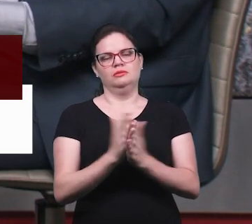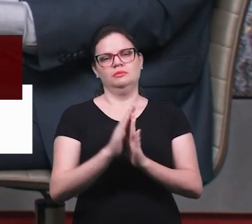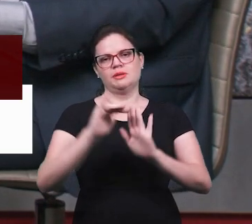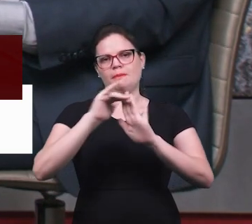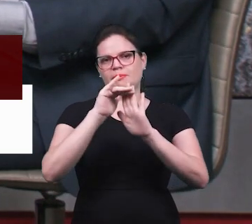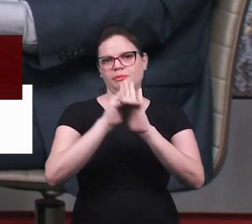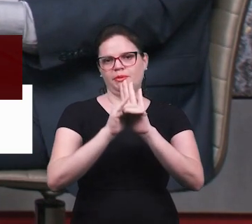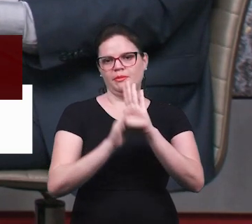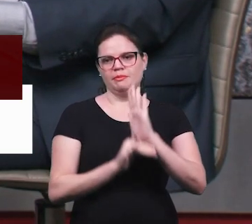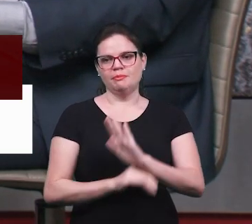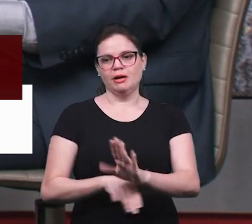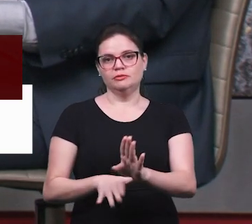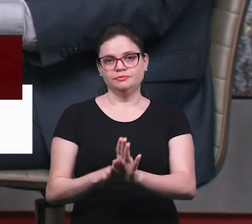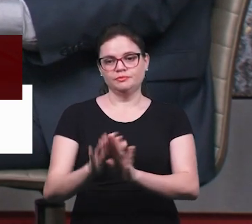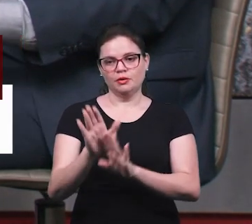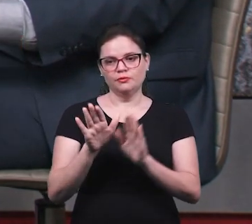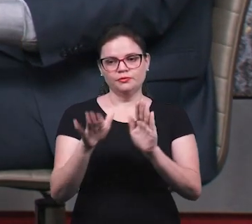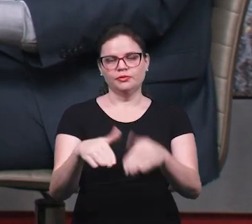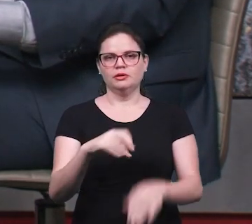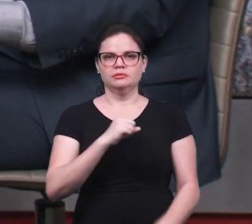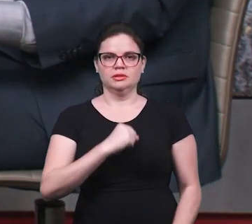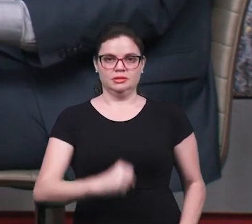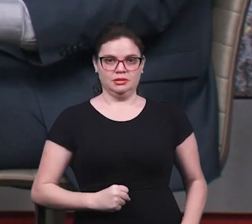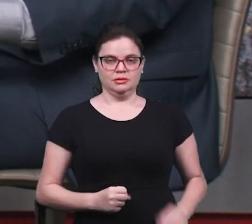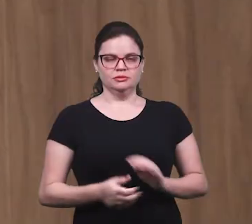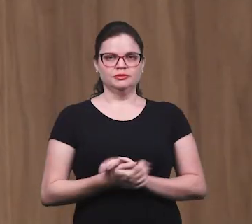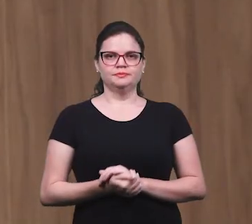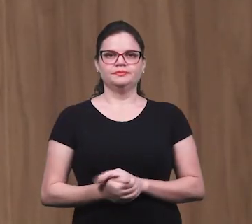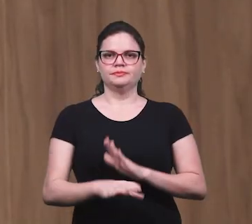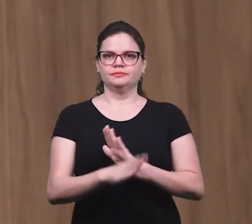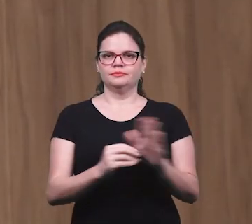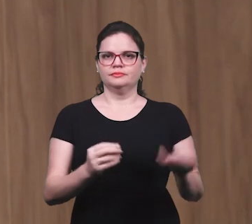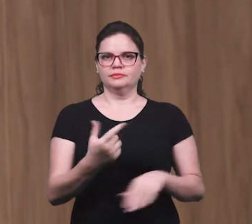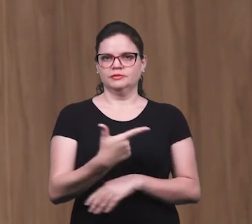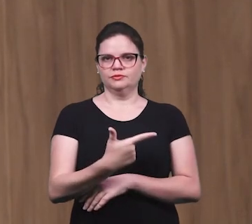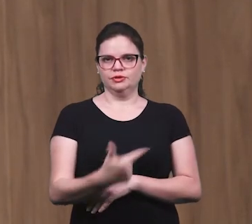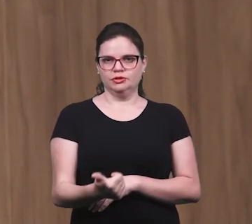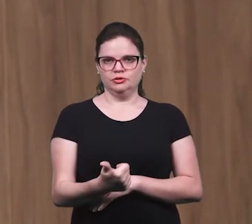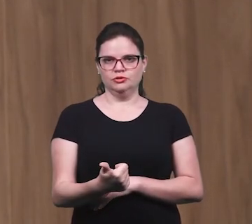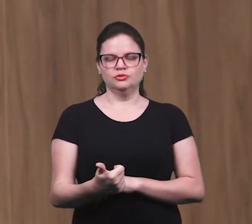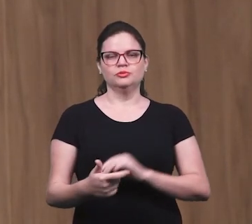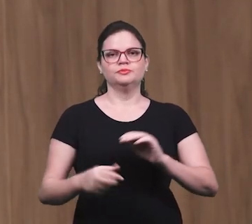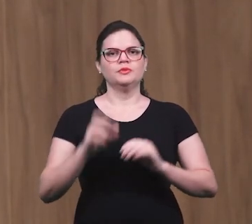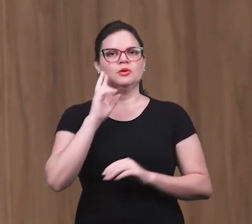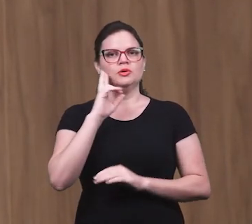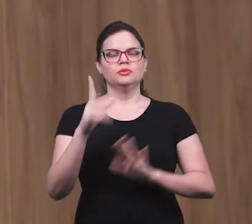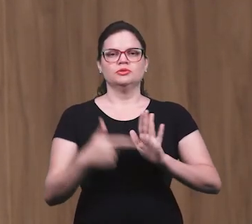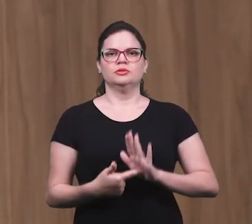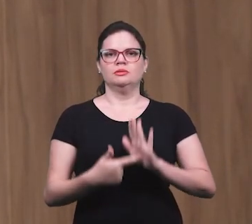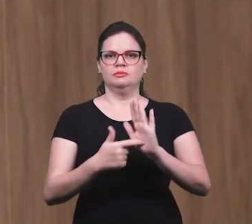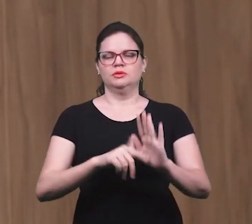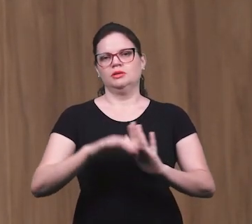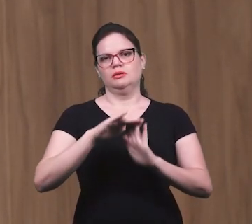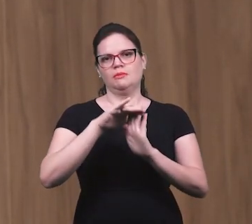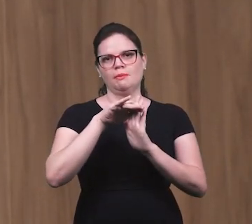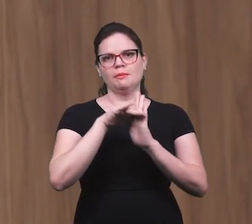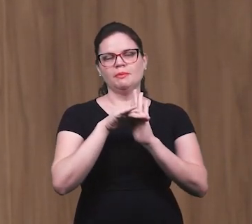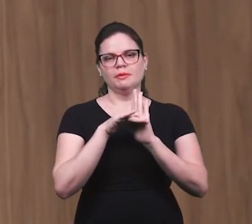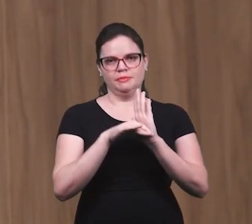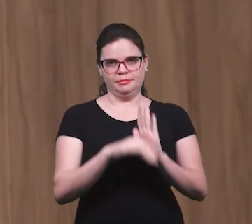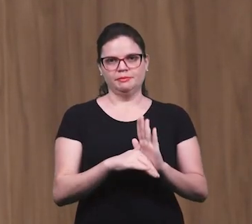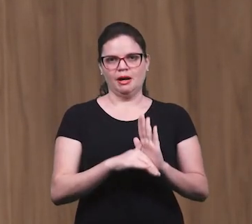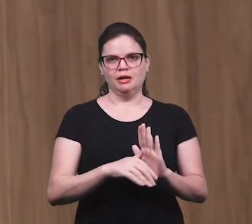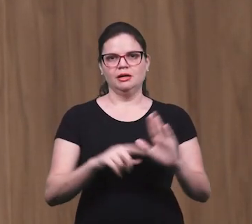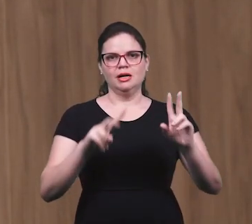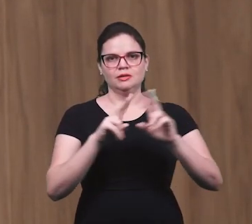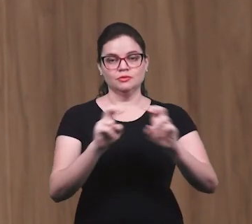aos sacerdotes. O capítulo 21, o Senhor está dando essas leis aos sacerdotes e,